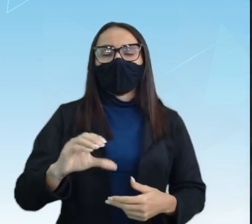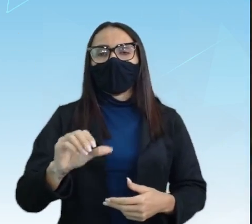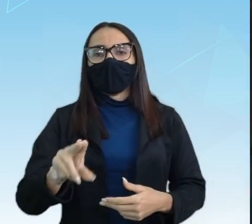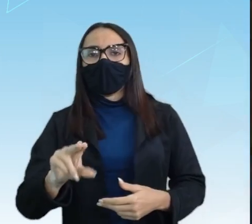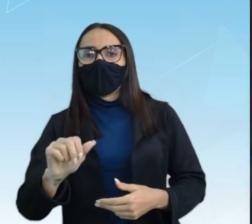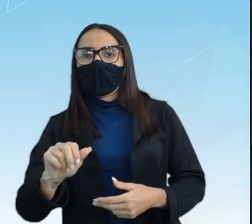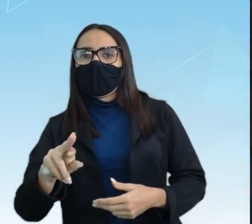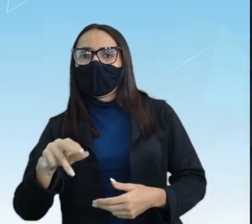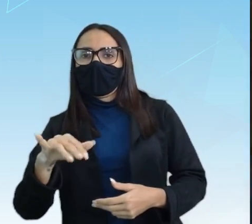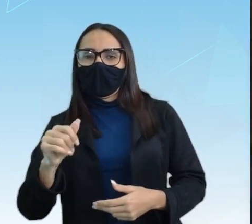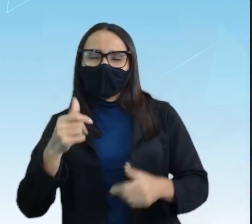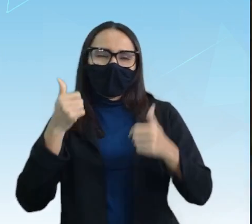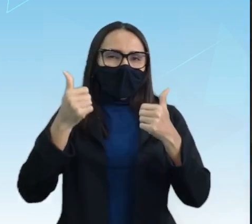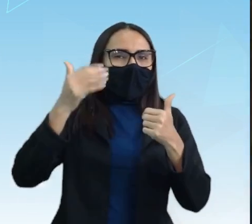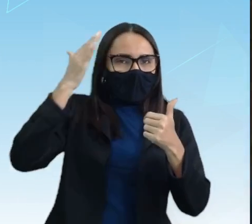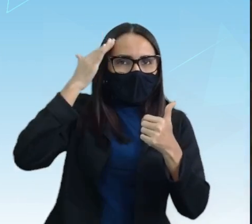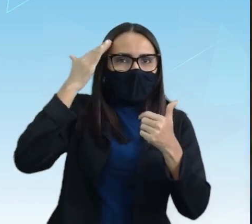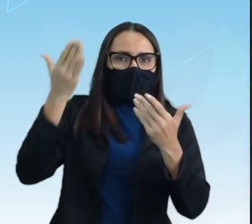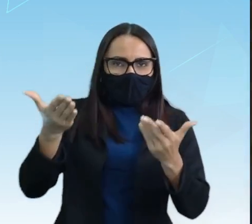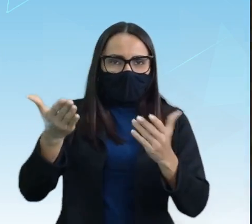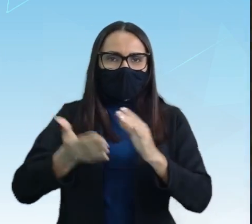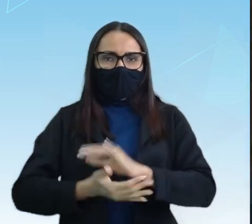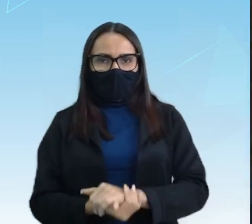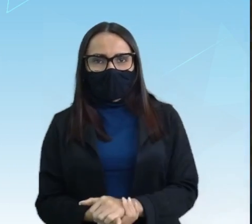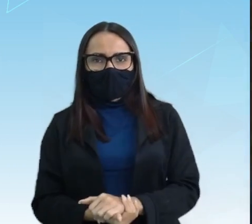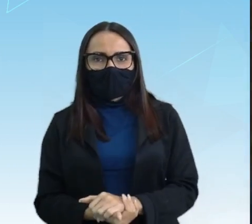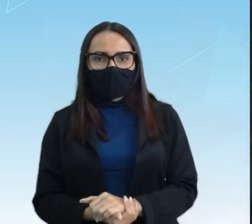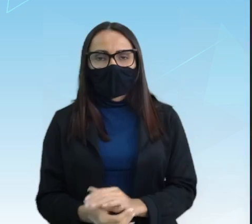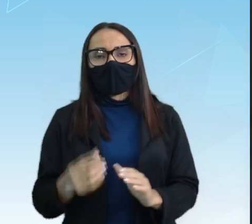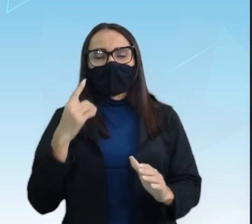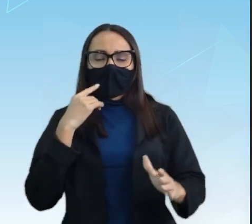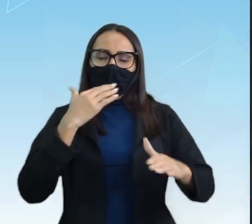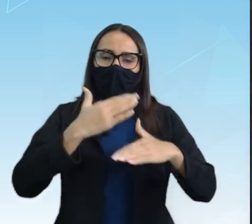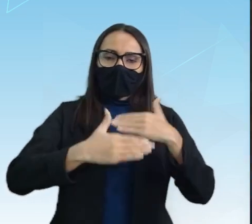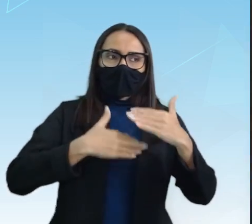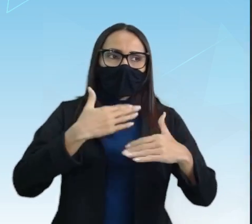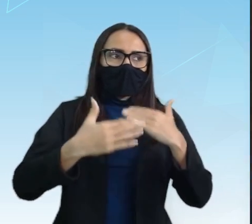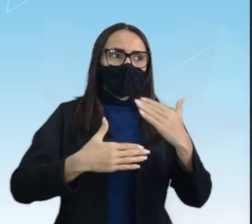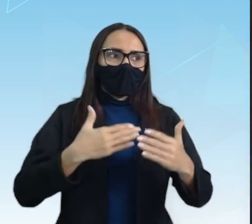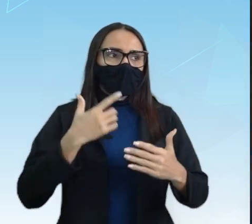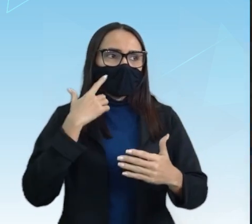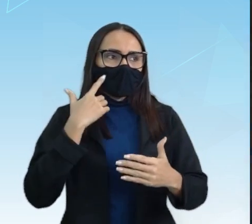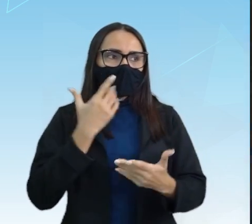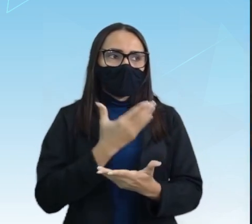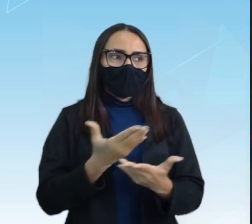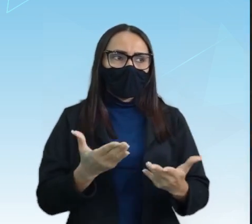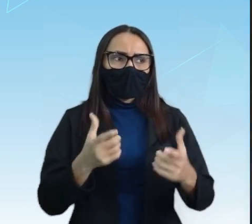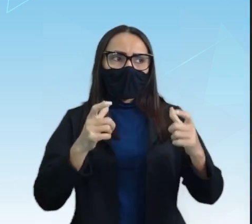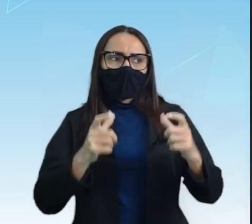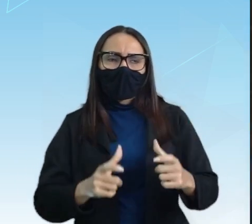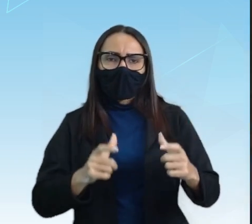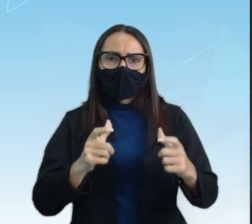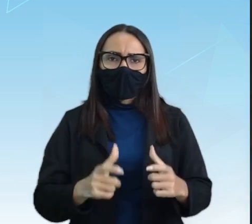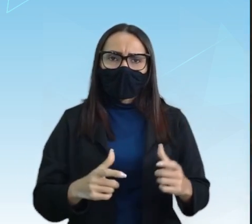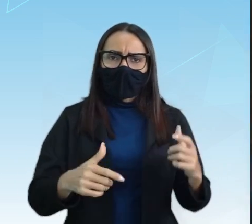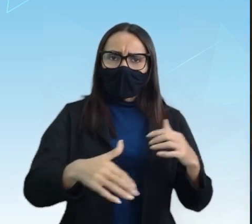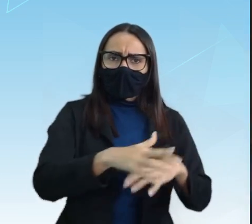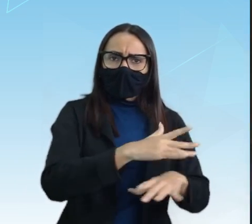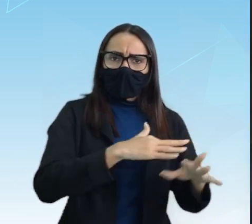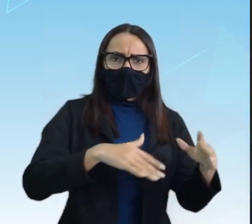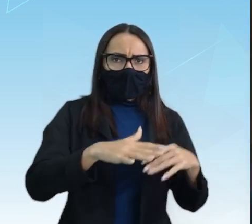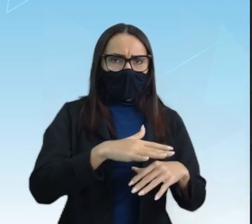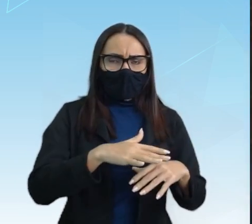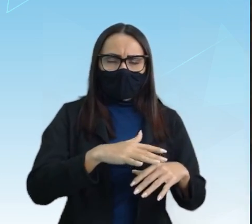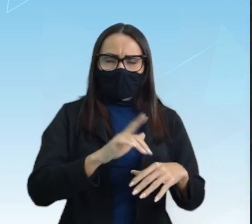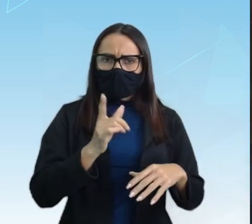agropecuária. Sacaram, meus amores? E essa produção, ela é desenvolvida onde? No espaço urbano?